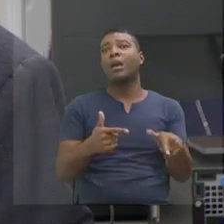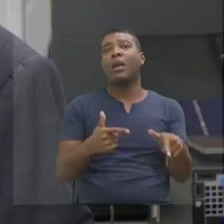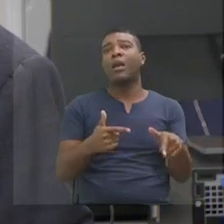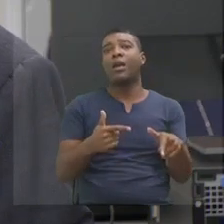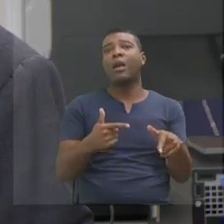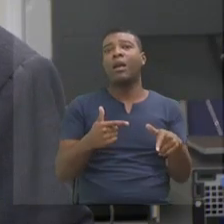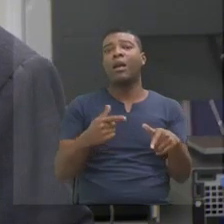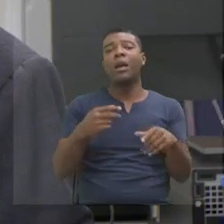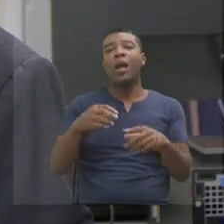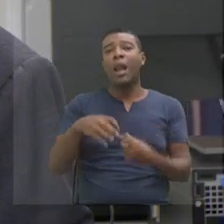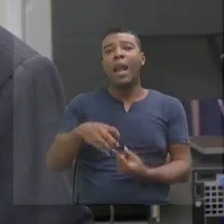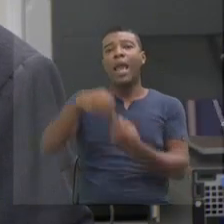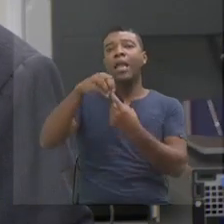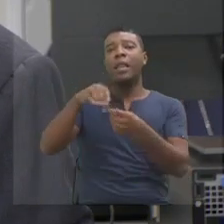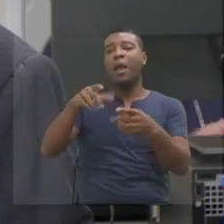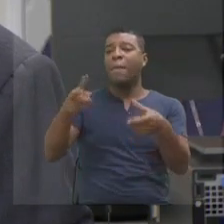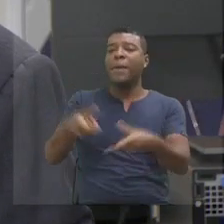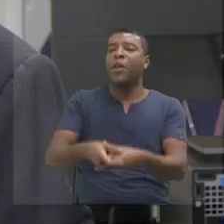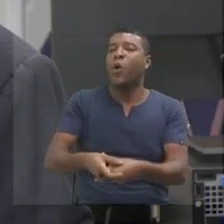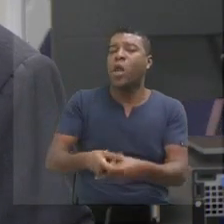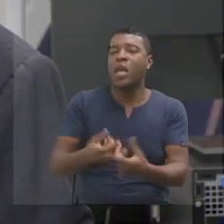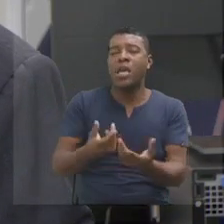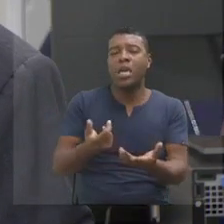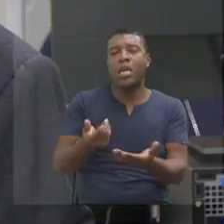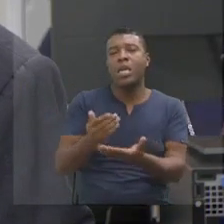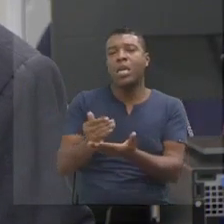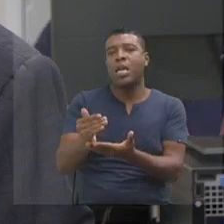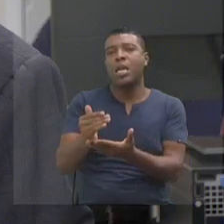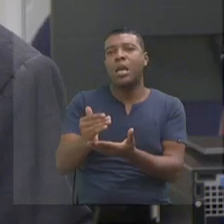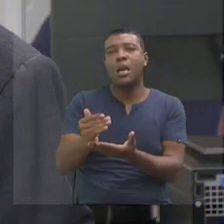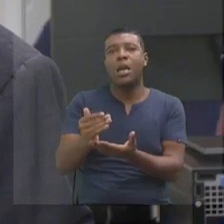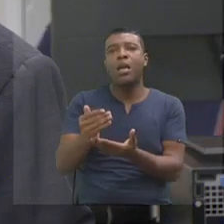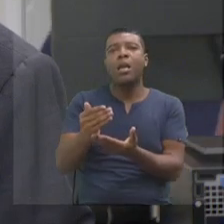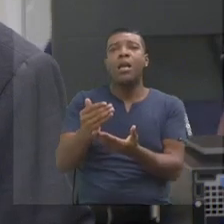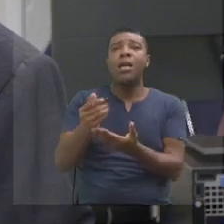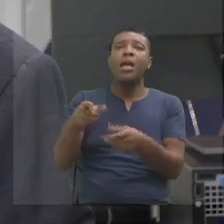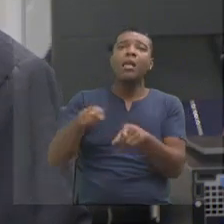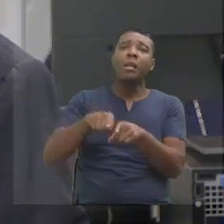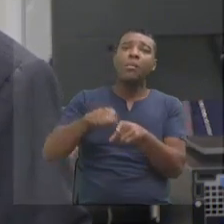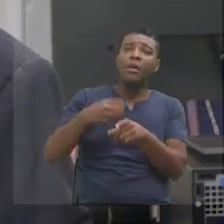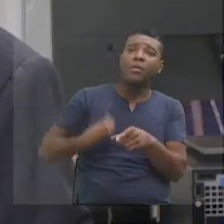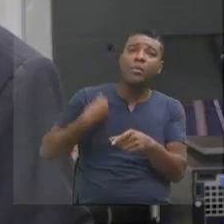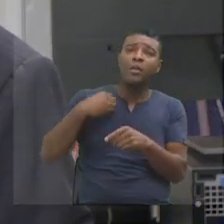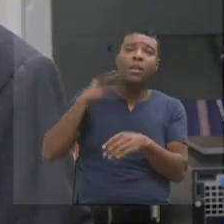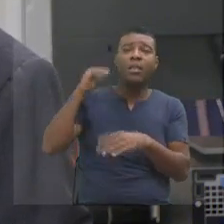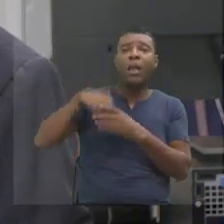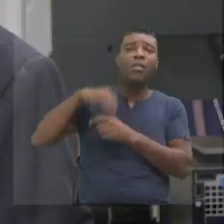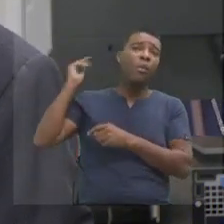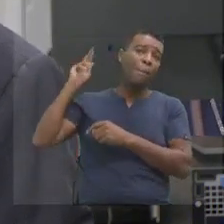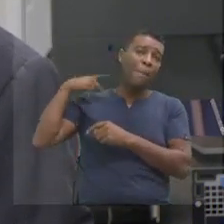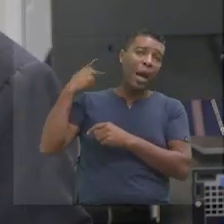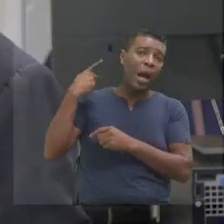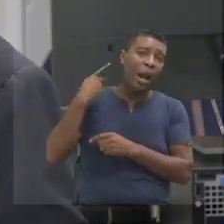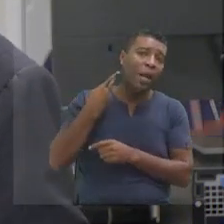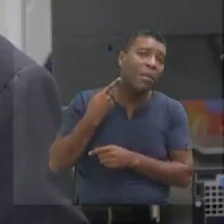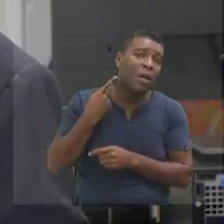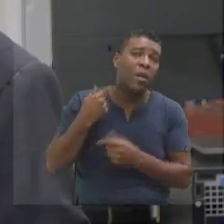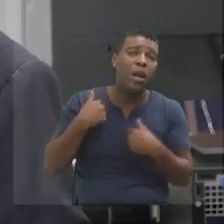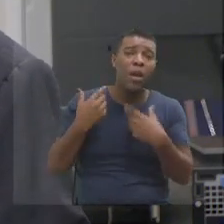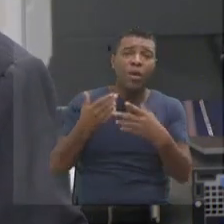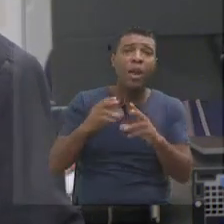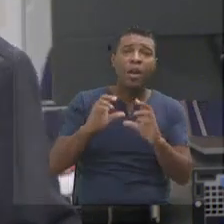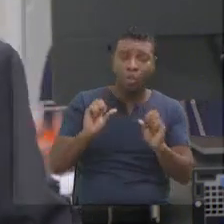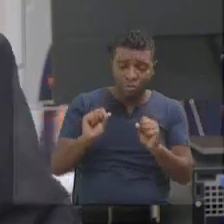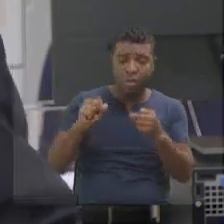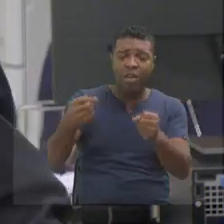da minoria mais do que é membro do Parlamento inclusive Mas acima disso como defensor do SUS